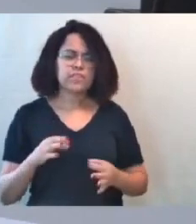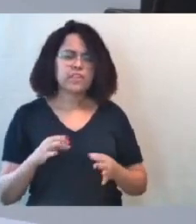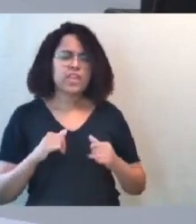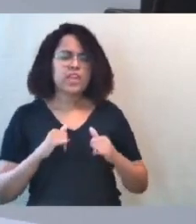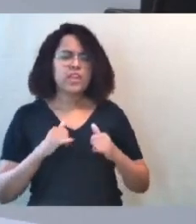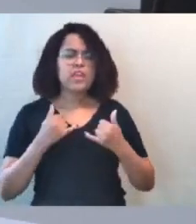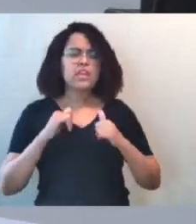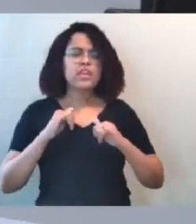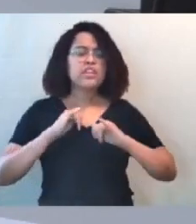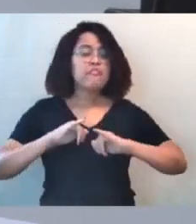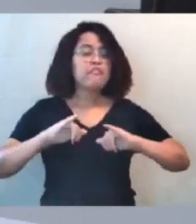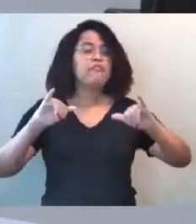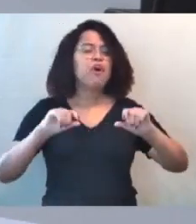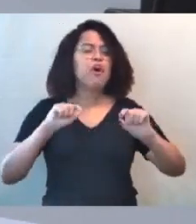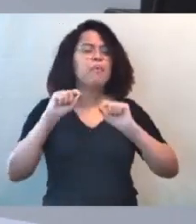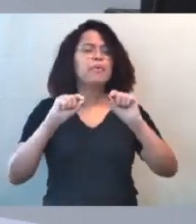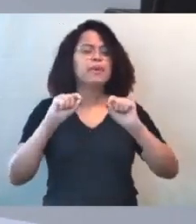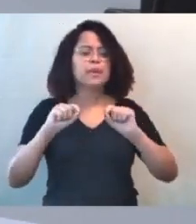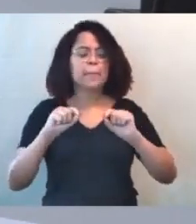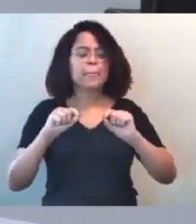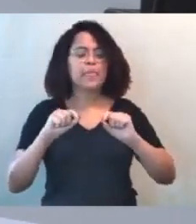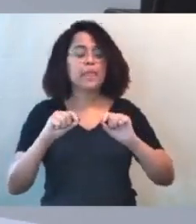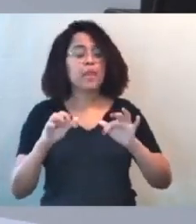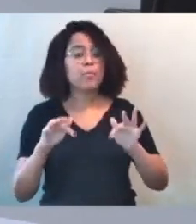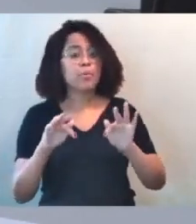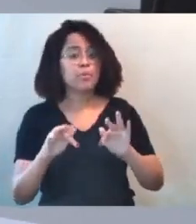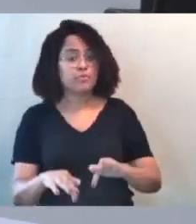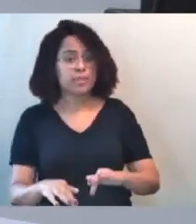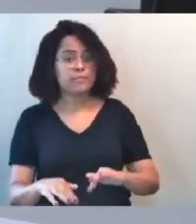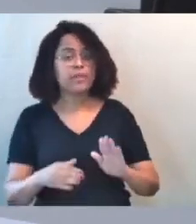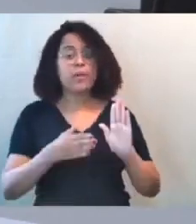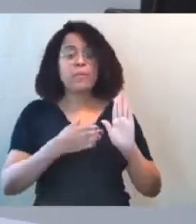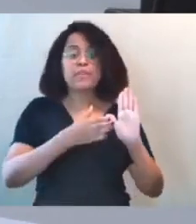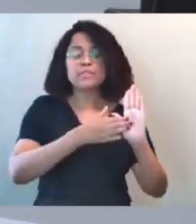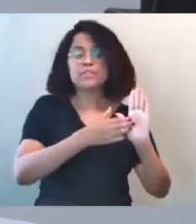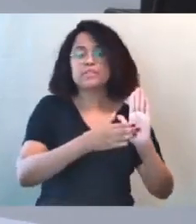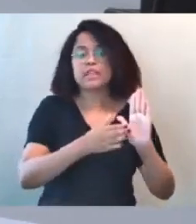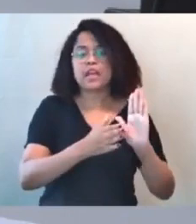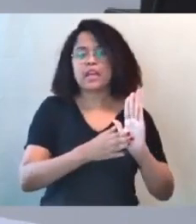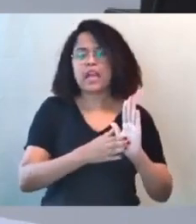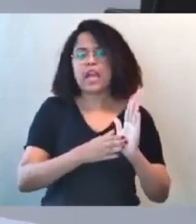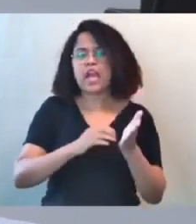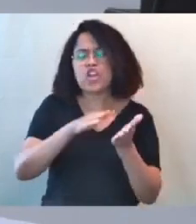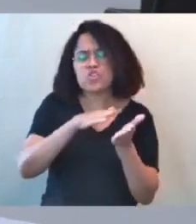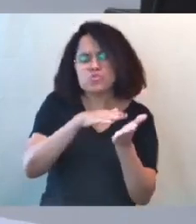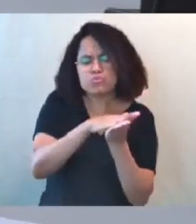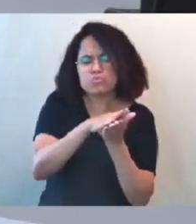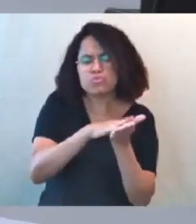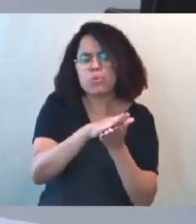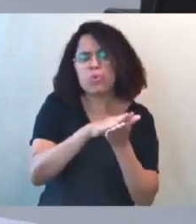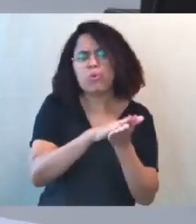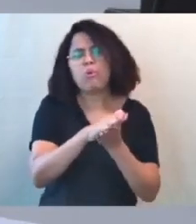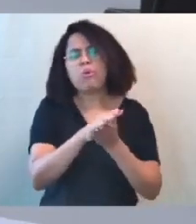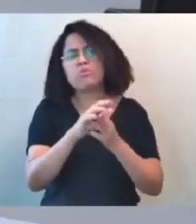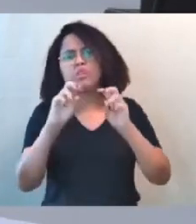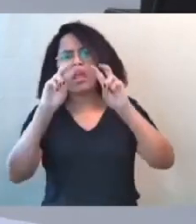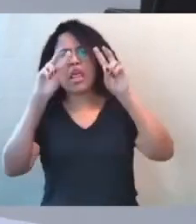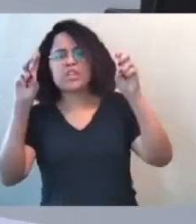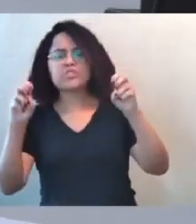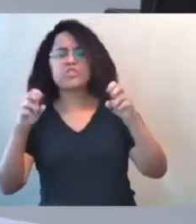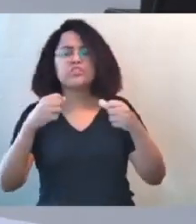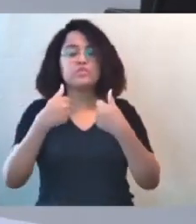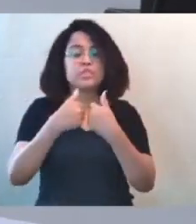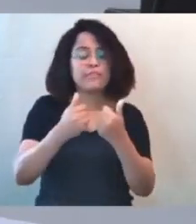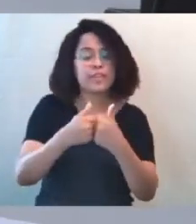Abre aspas. Por fim, cabe também destacar que os custos relativos a veículos estão relacionados